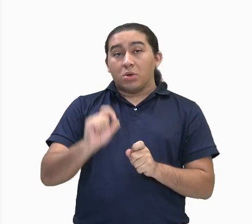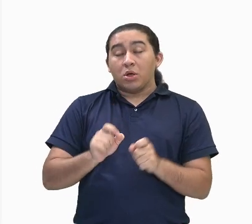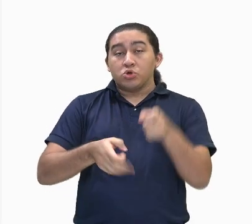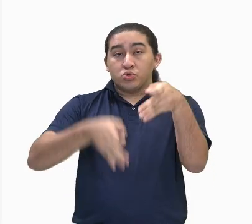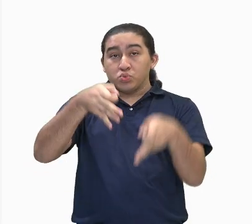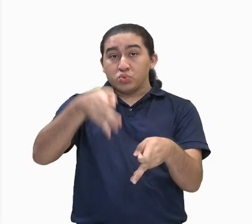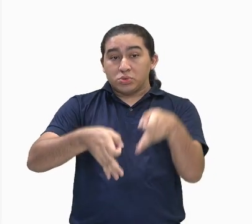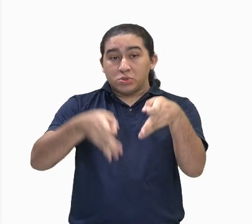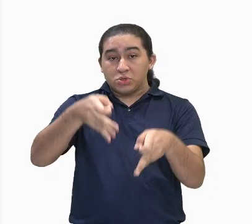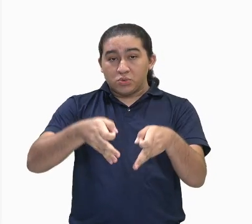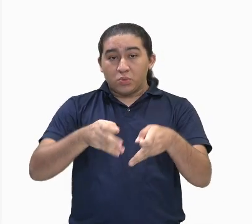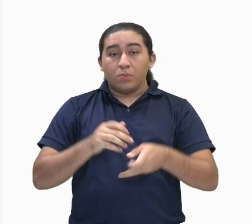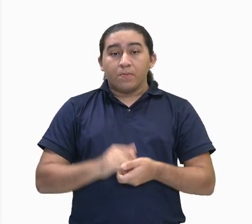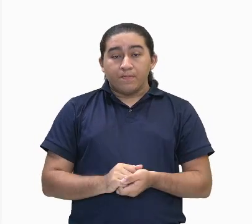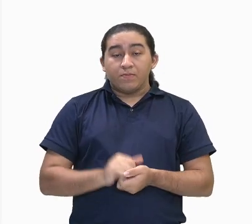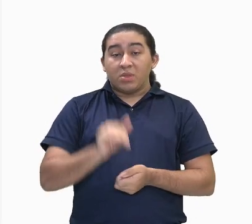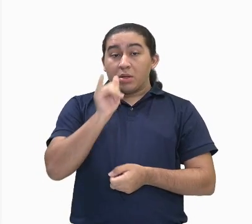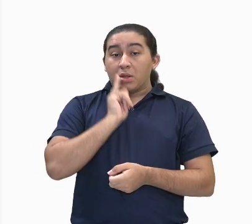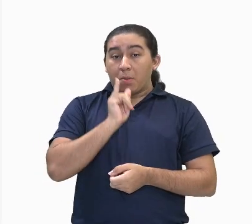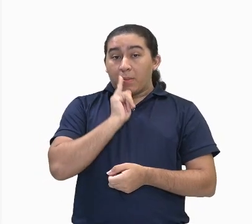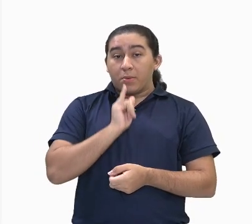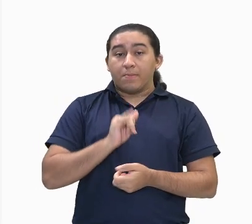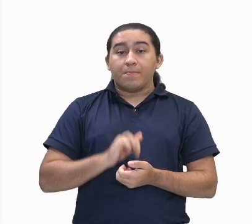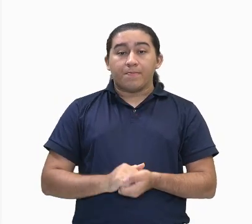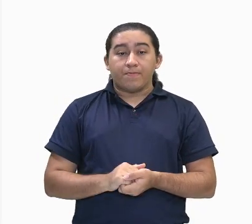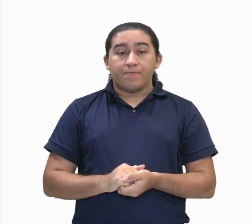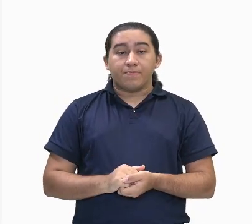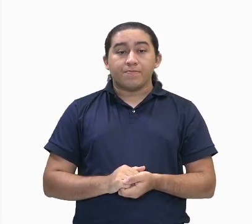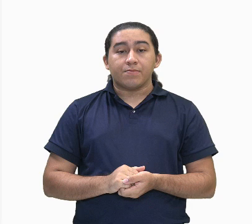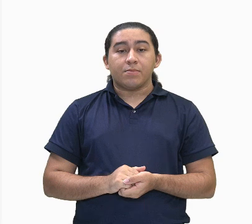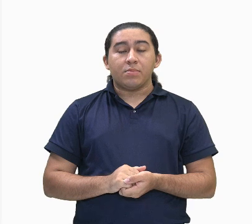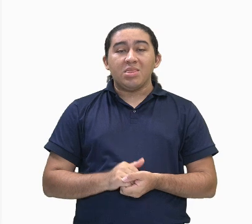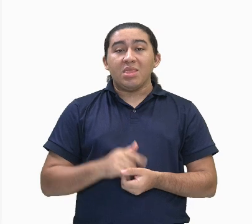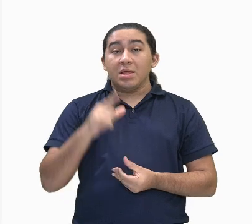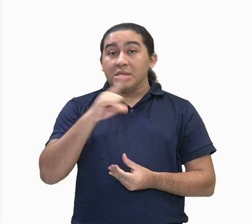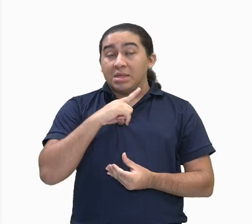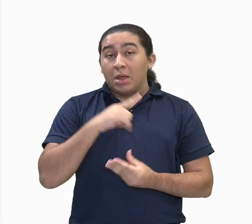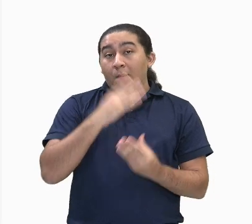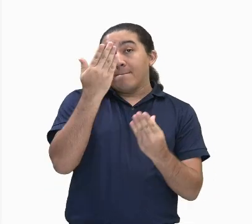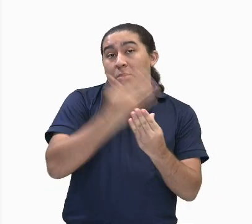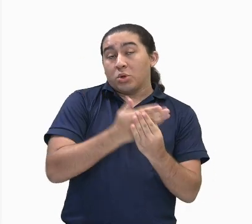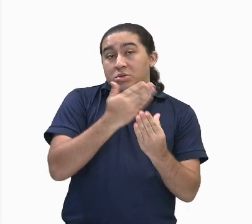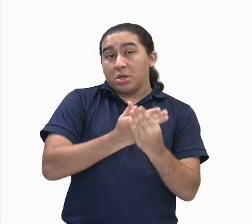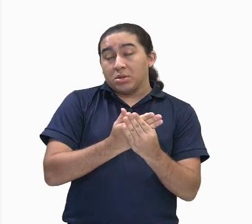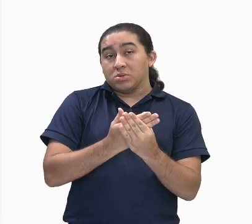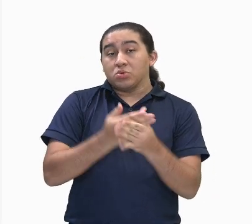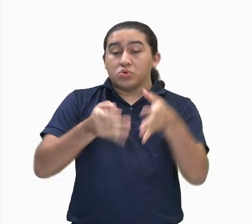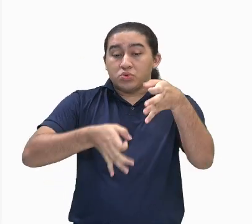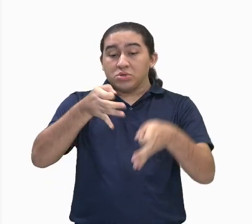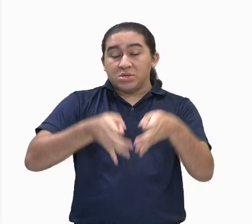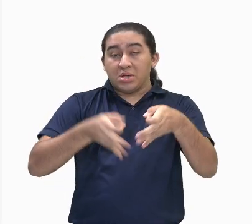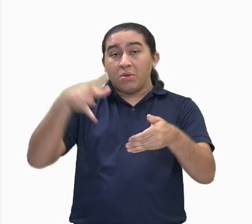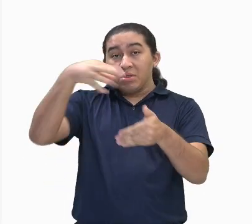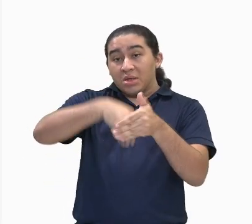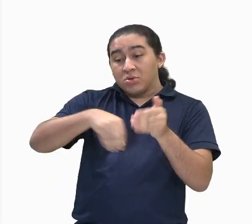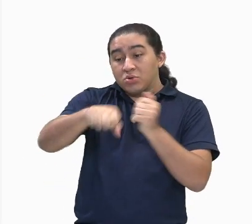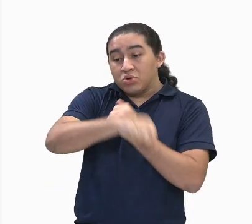jurídicos. Por exemplo, o desenrolar de um processo judicial no